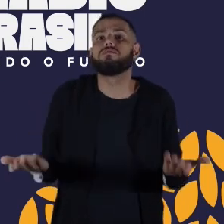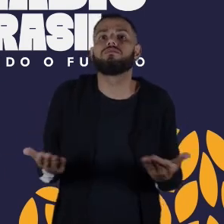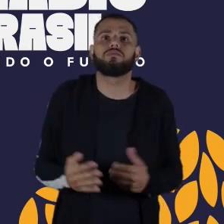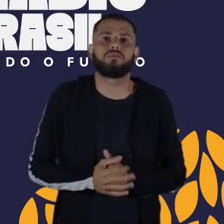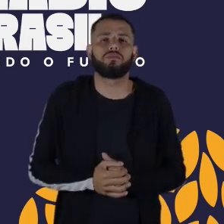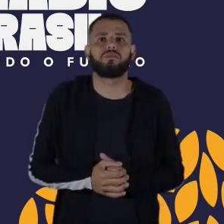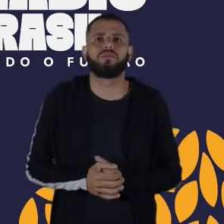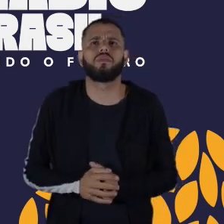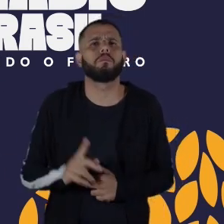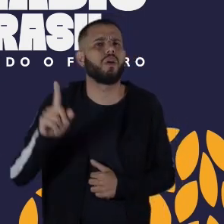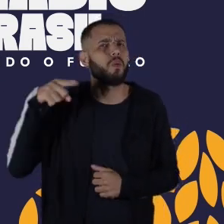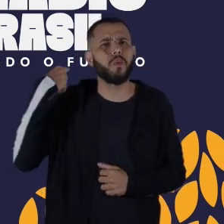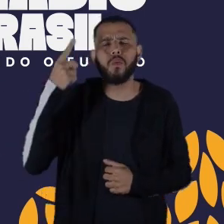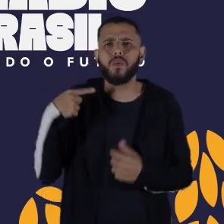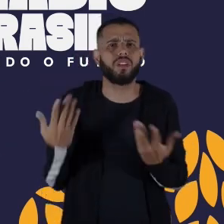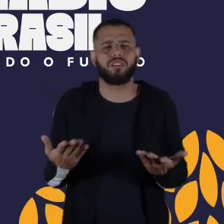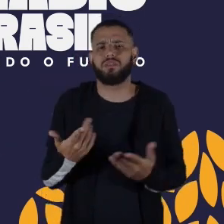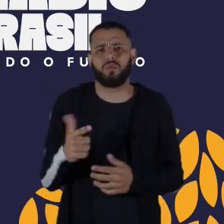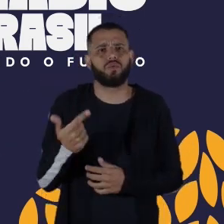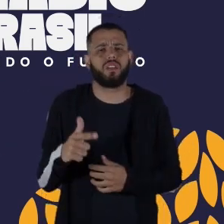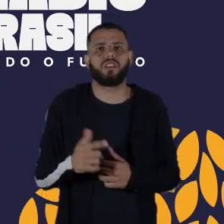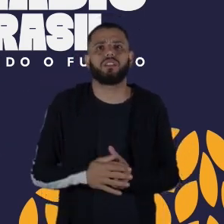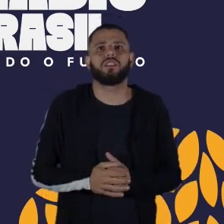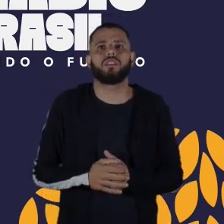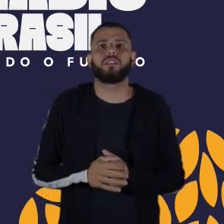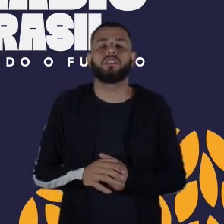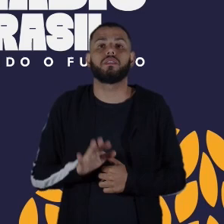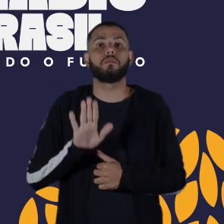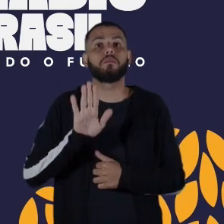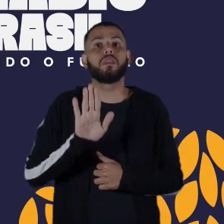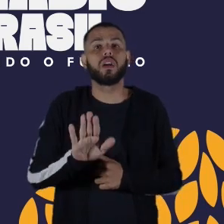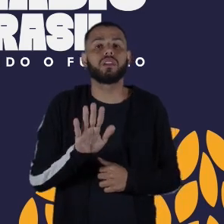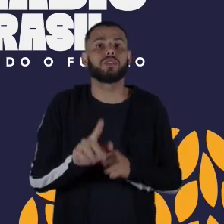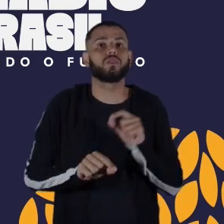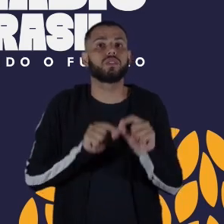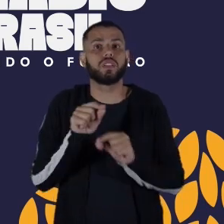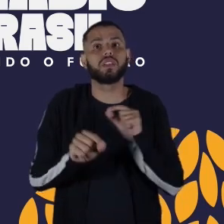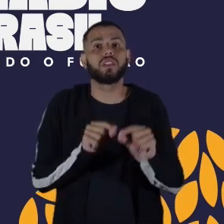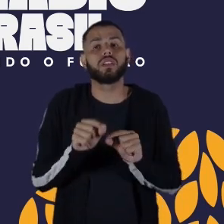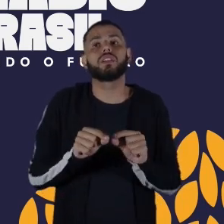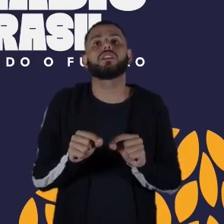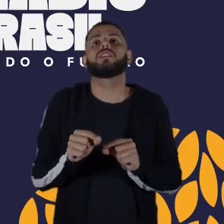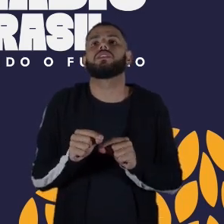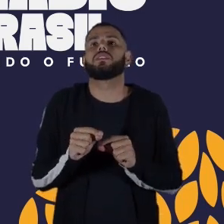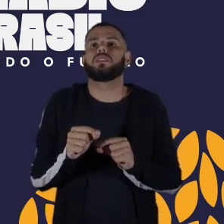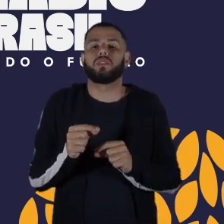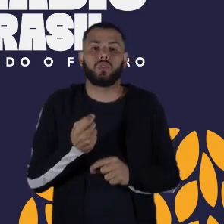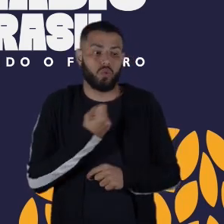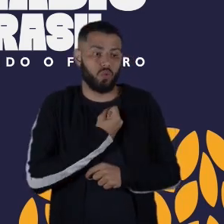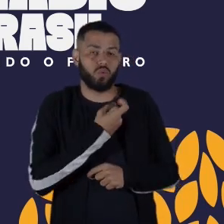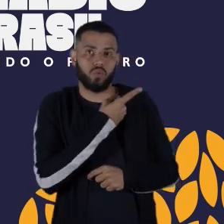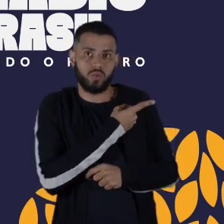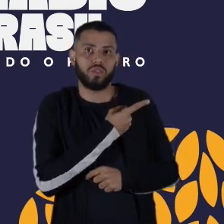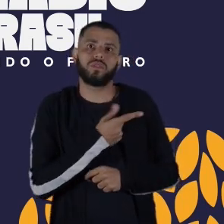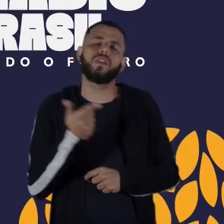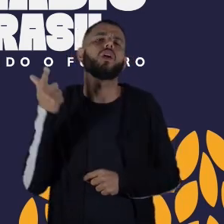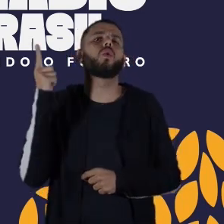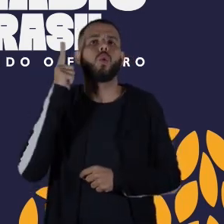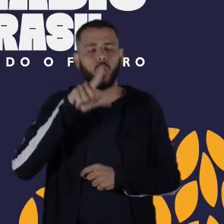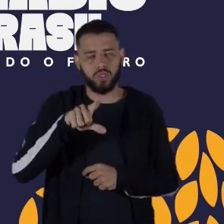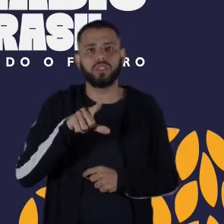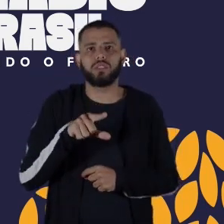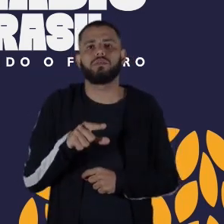uma loucura, não existe. Mas certo que com essas doses você vai conseguir efeitos